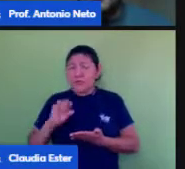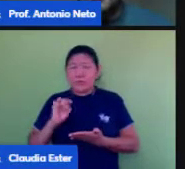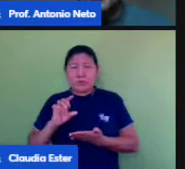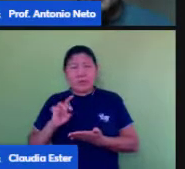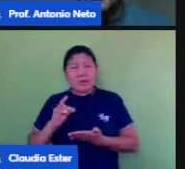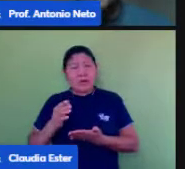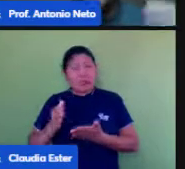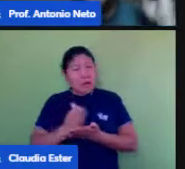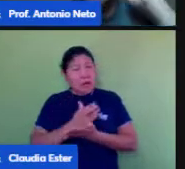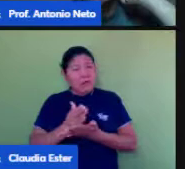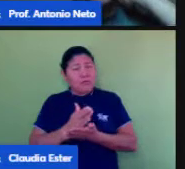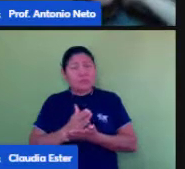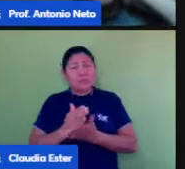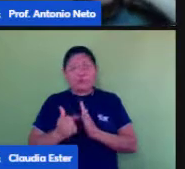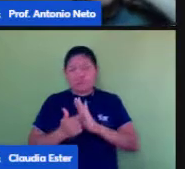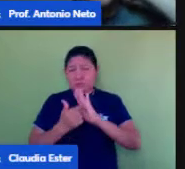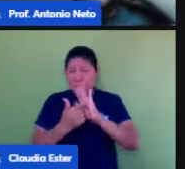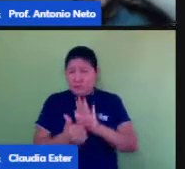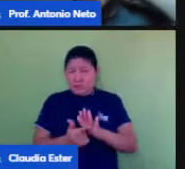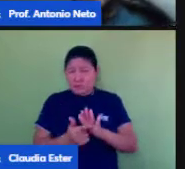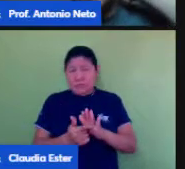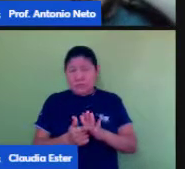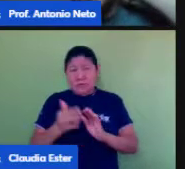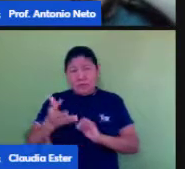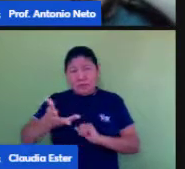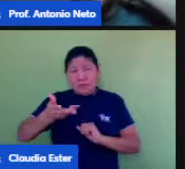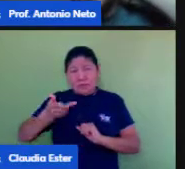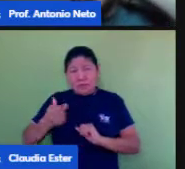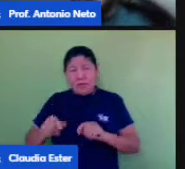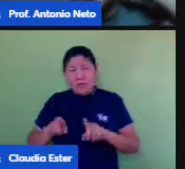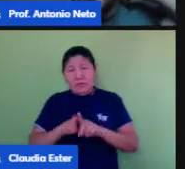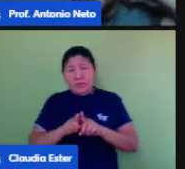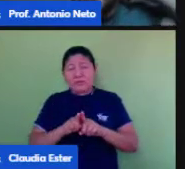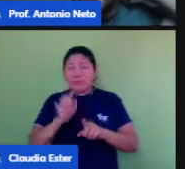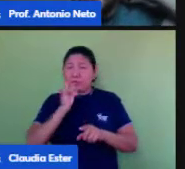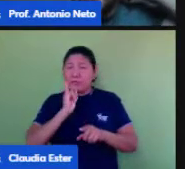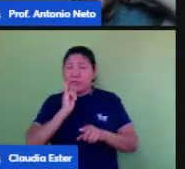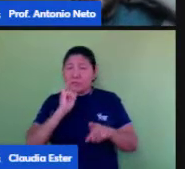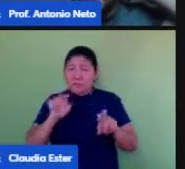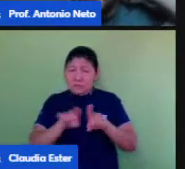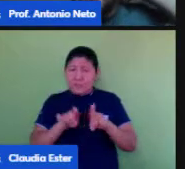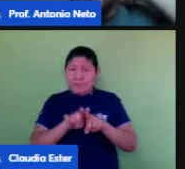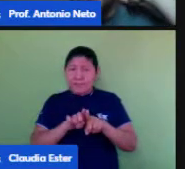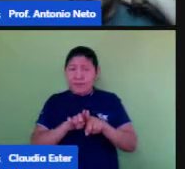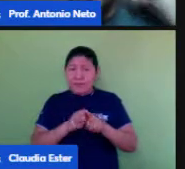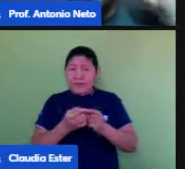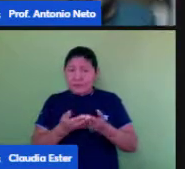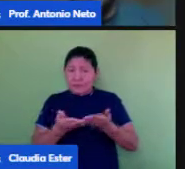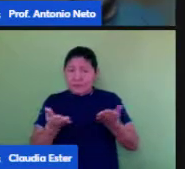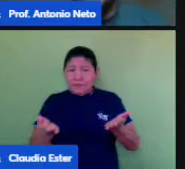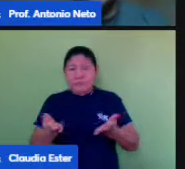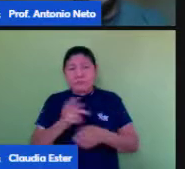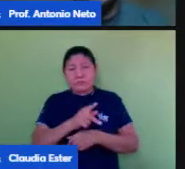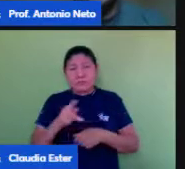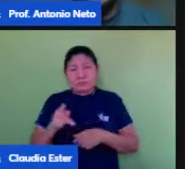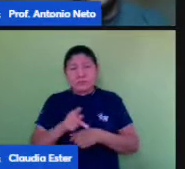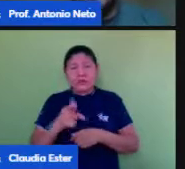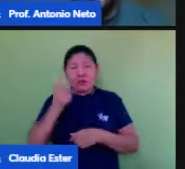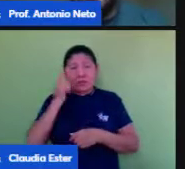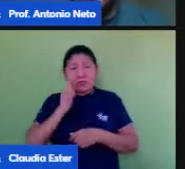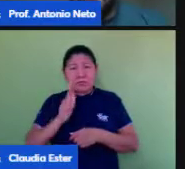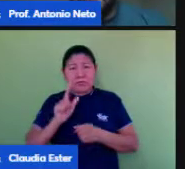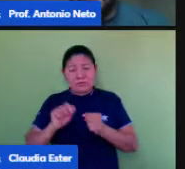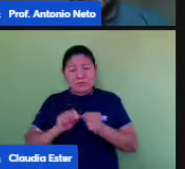que a gente tenha um direcionamento, com a ideia de trazer um direcionamento para vocês, professores, em relação a avaliar